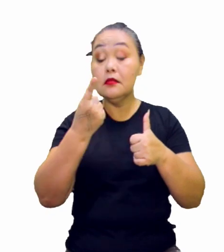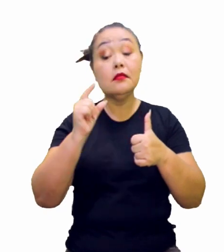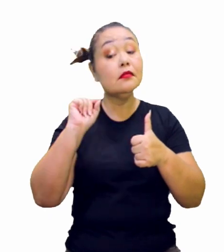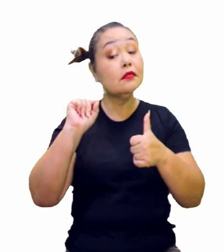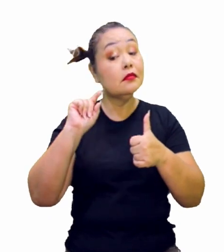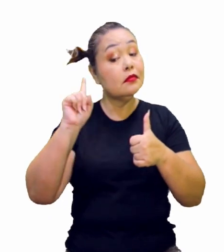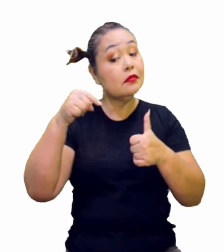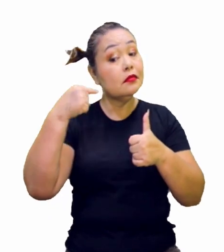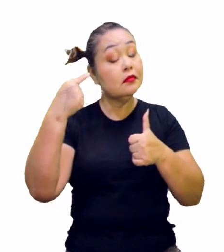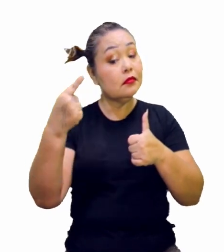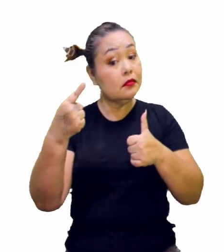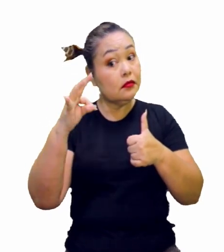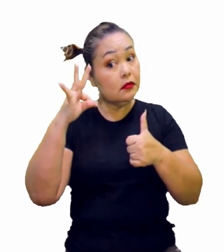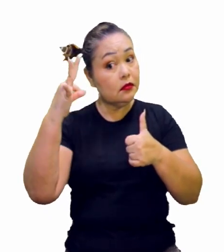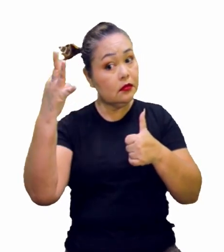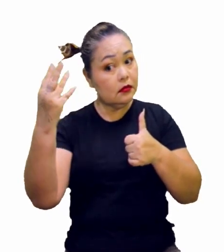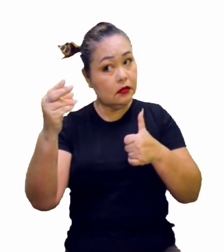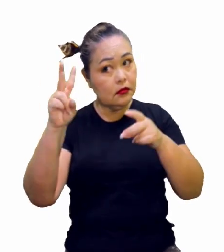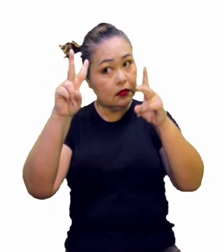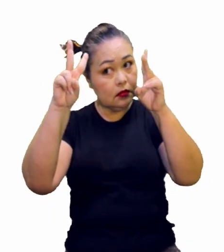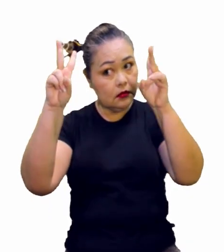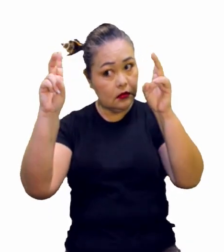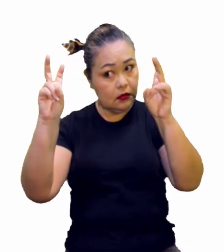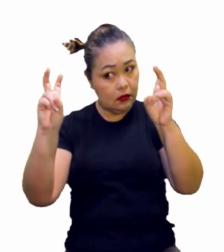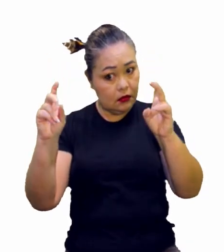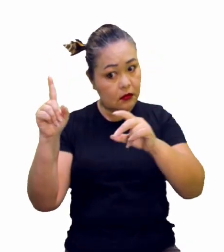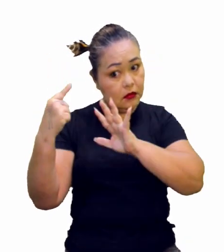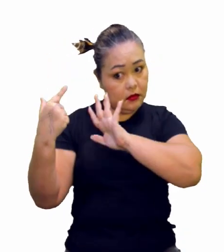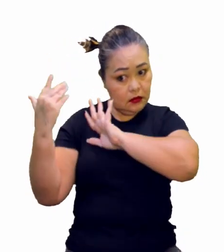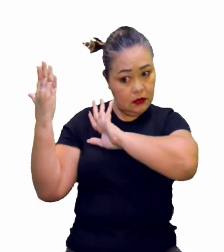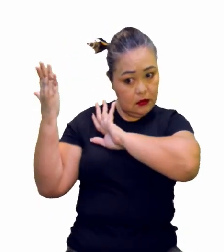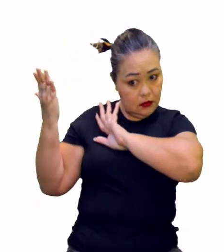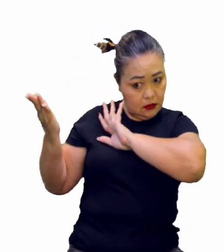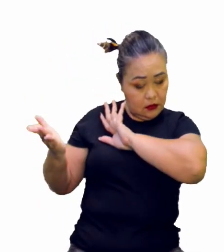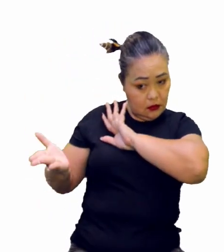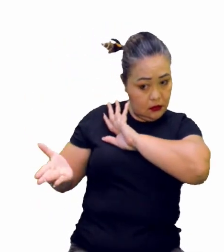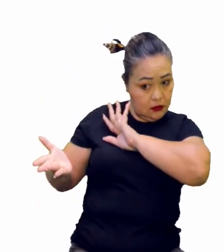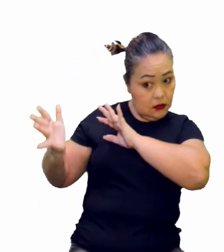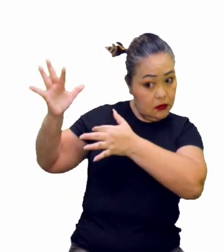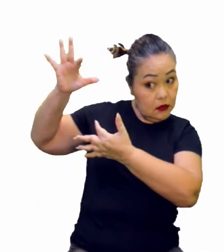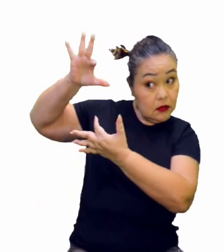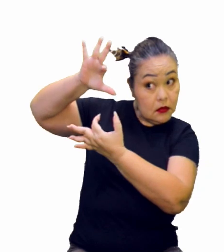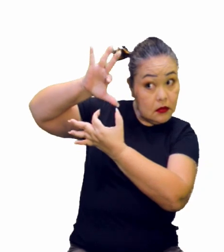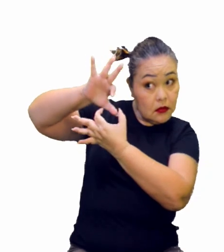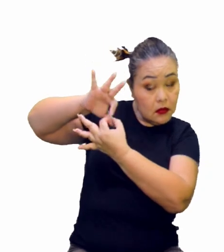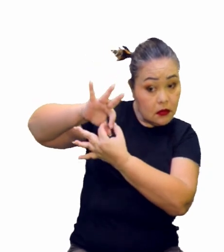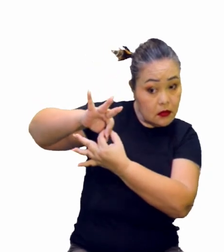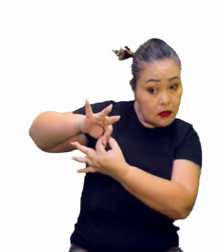vocês verem que todo o assunto que nós estamos mostrando para vocês, eles são integrativos.